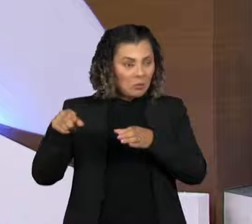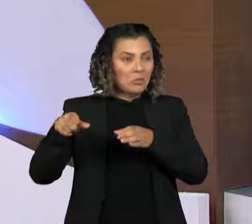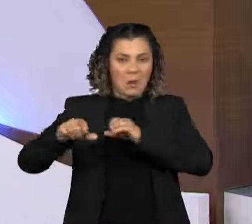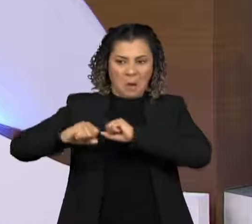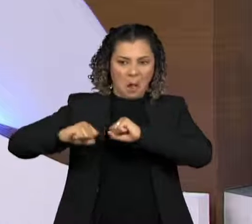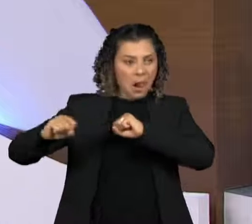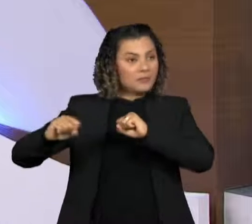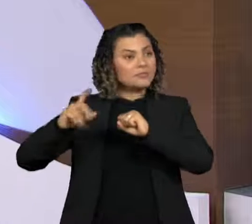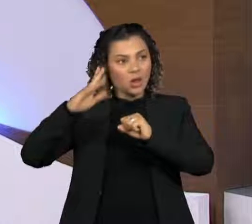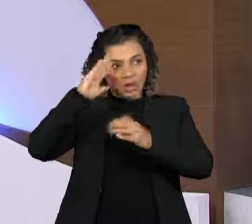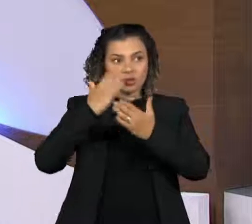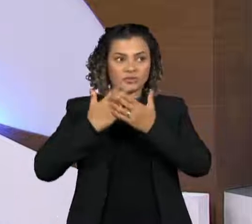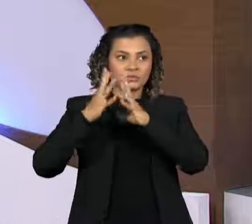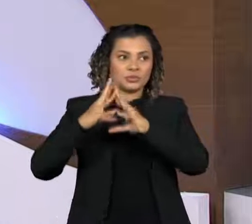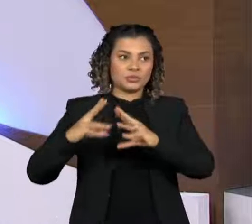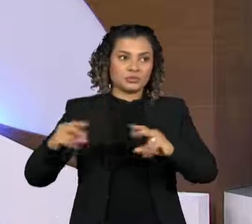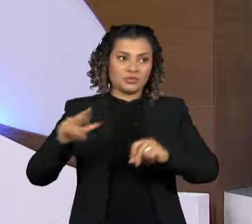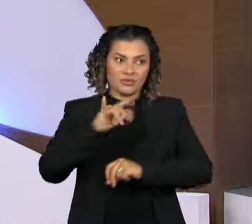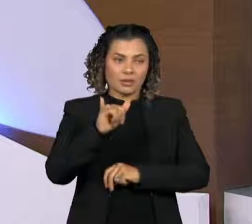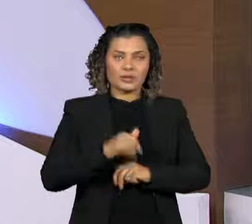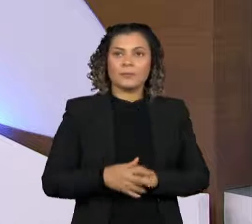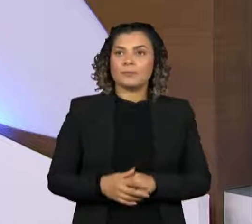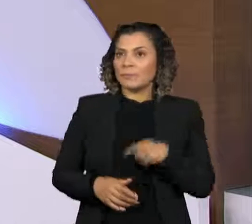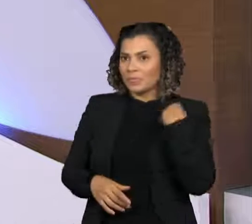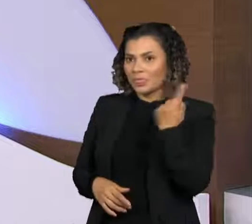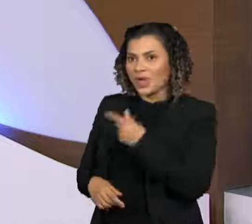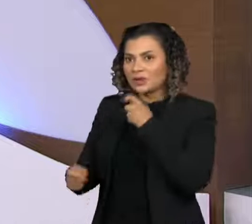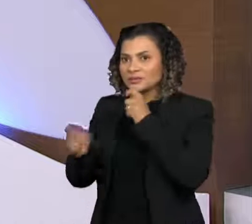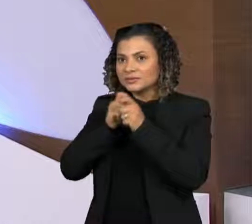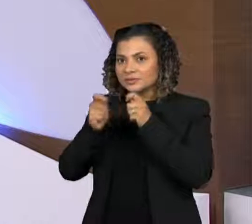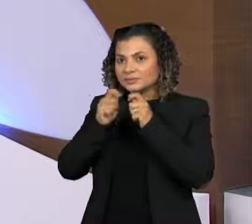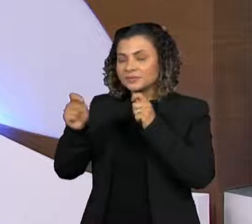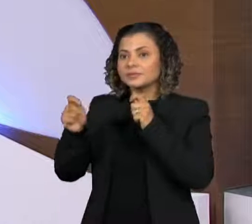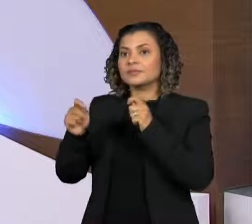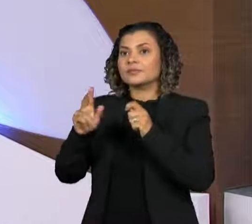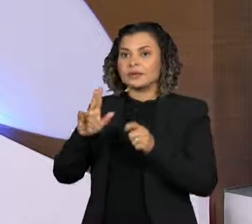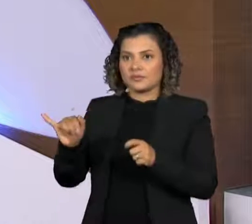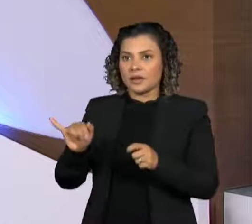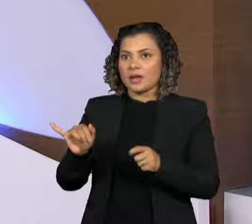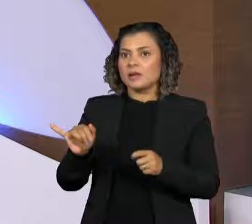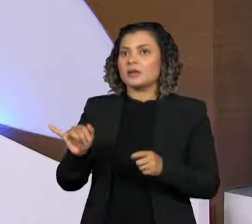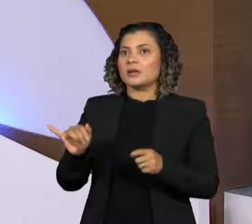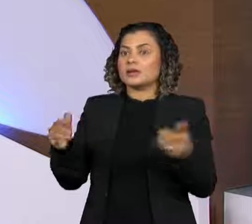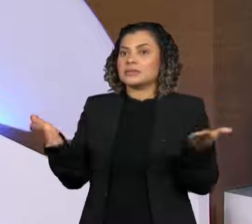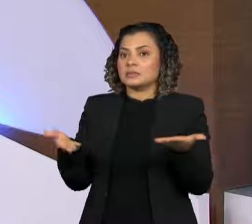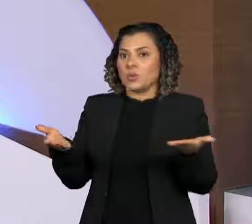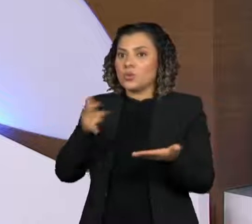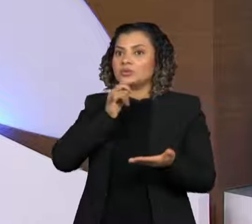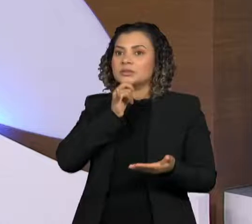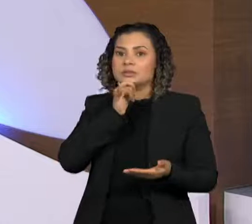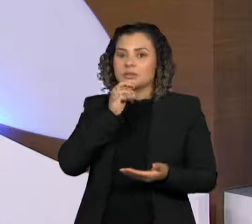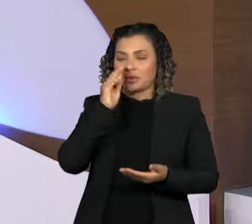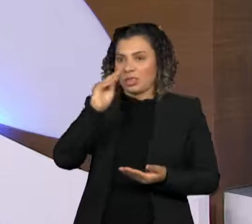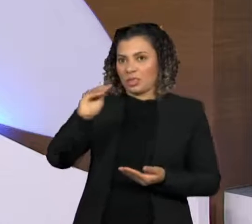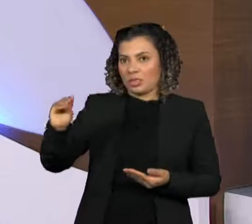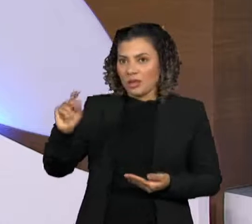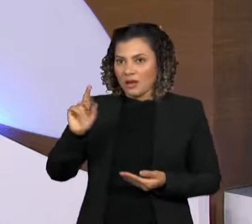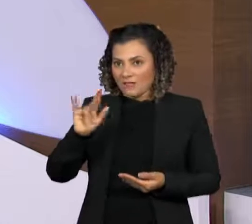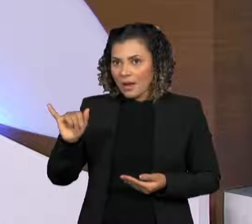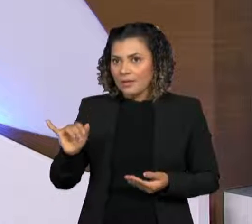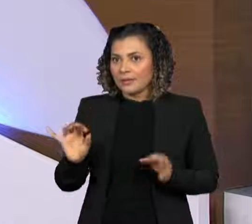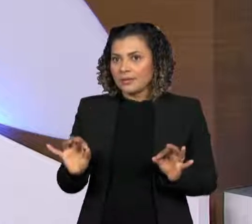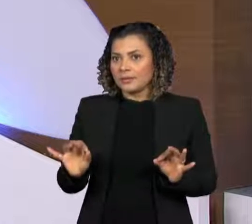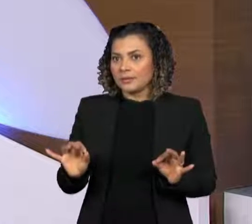declinar. Mas nós, como imprensa, teremos acesso a essa parte da população que hoje primeira rejeita coisa o que que vê, por talvez exemplo, eu na acho